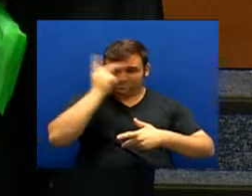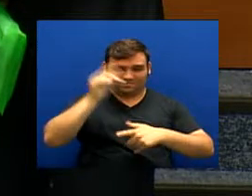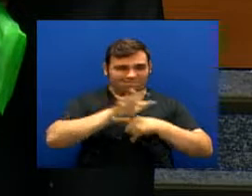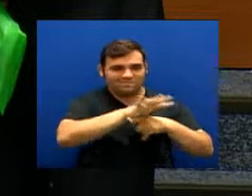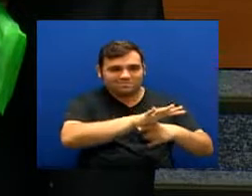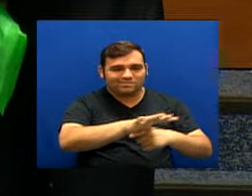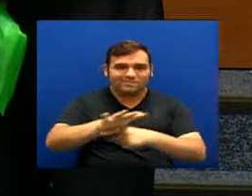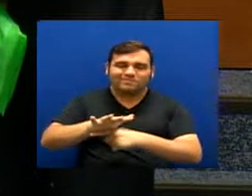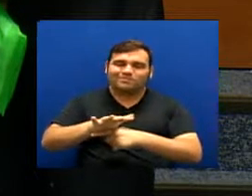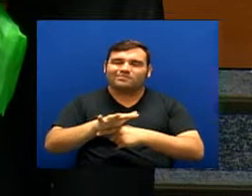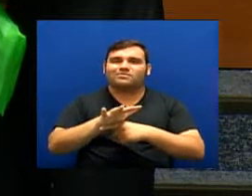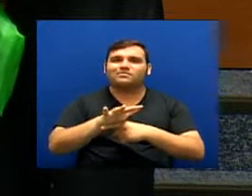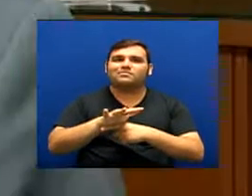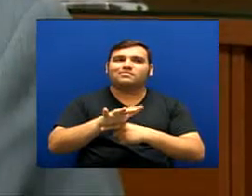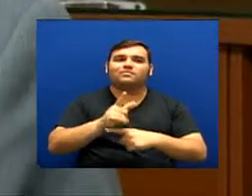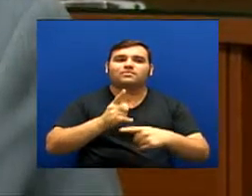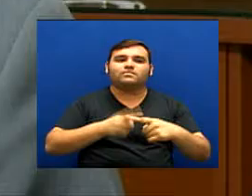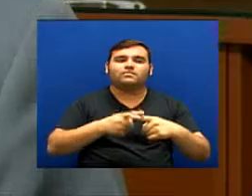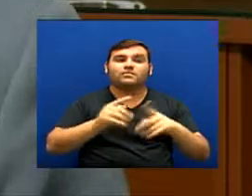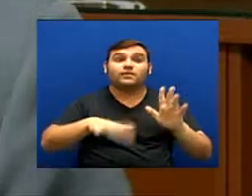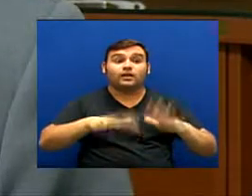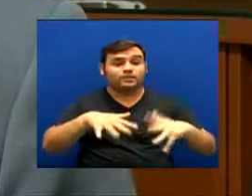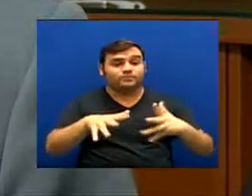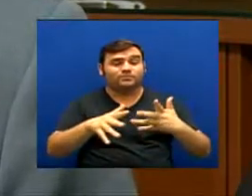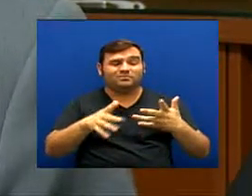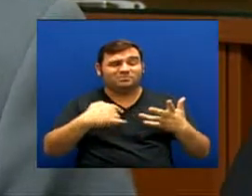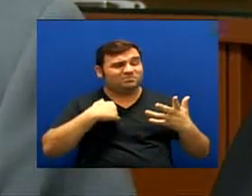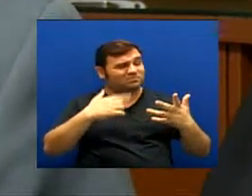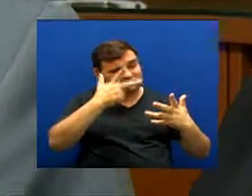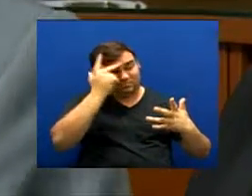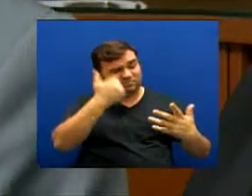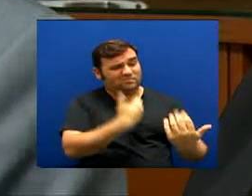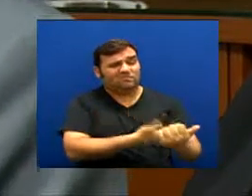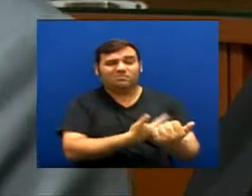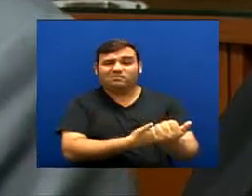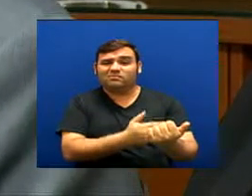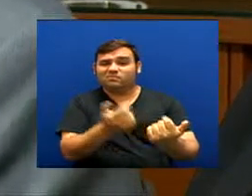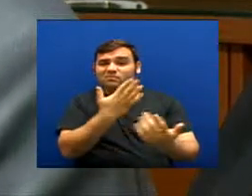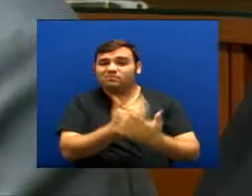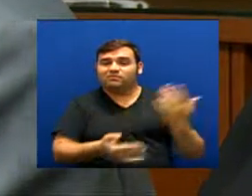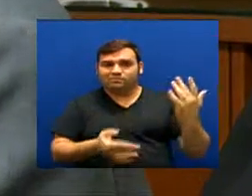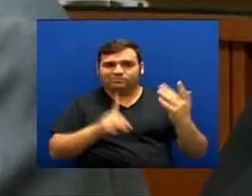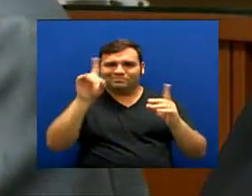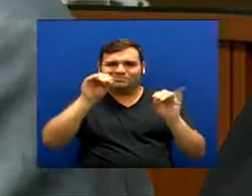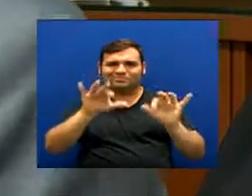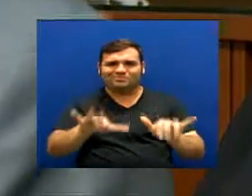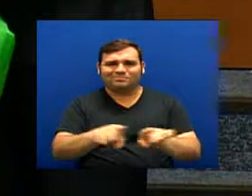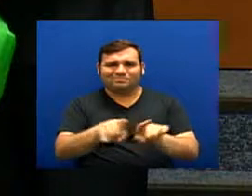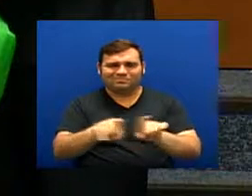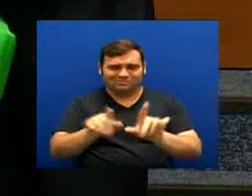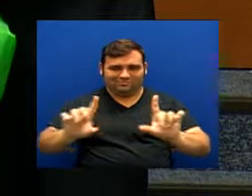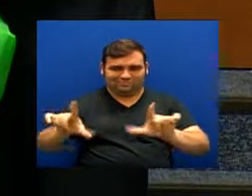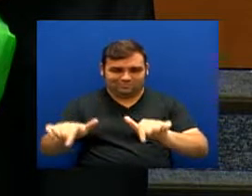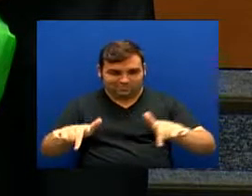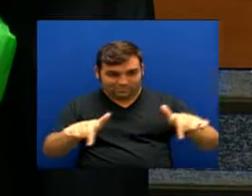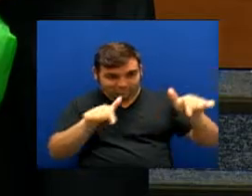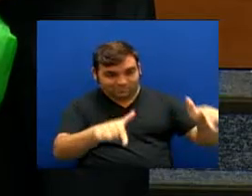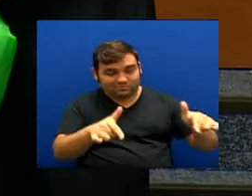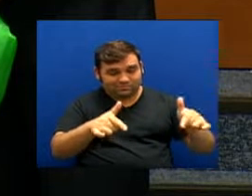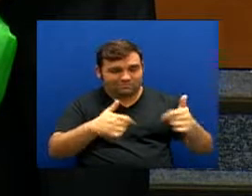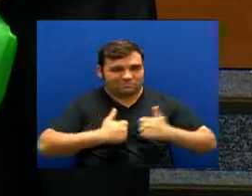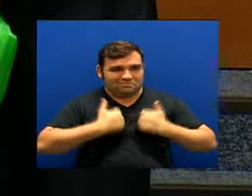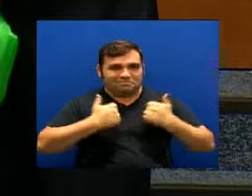dessa vida dedicada ao próximo, desse trabalho fantástico que vocês fazem,